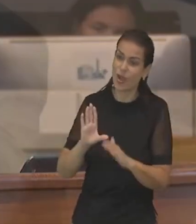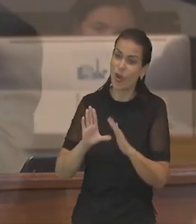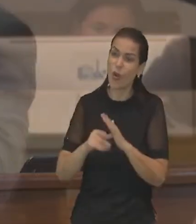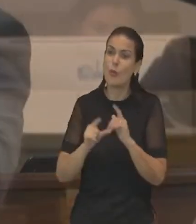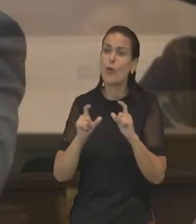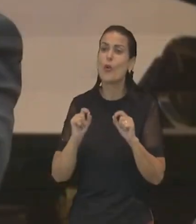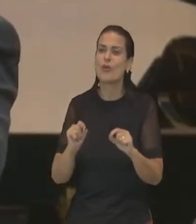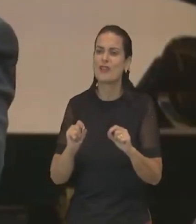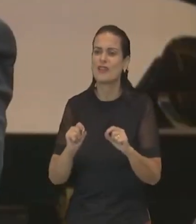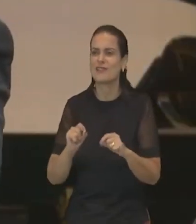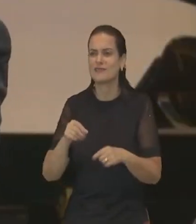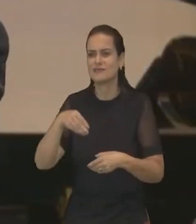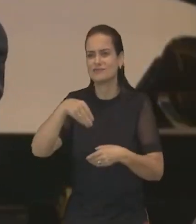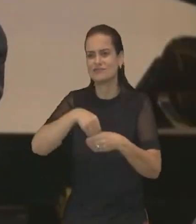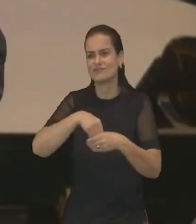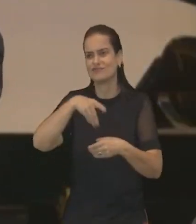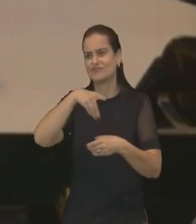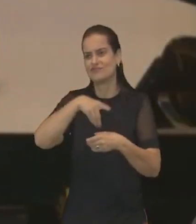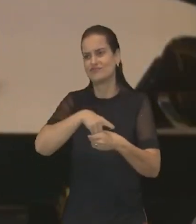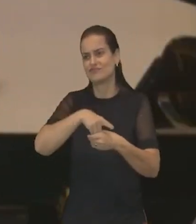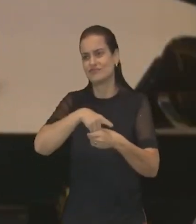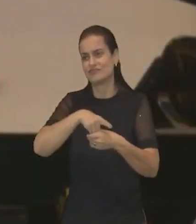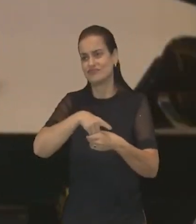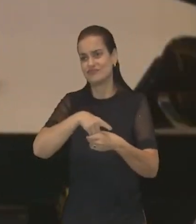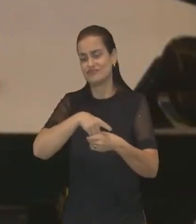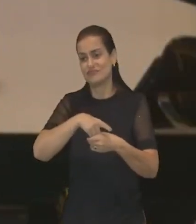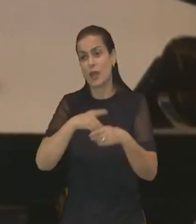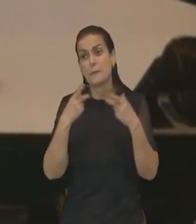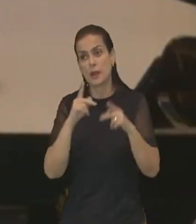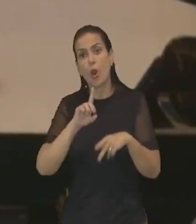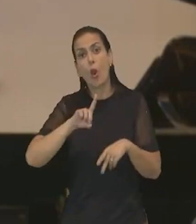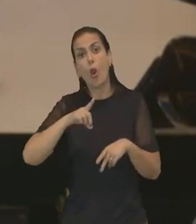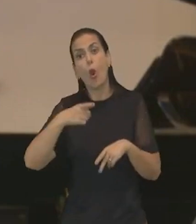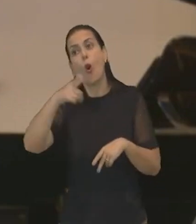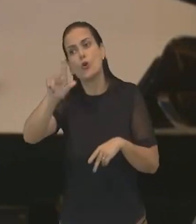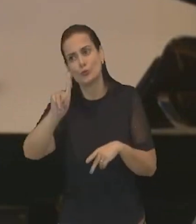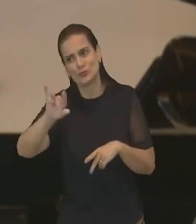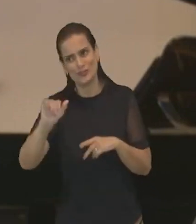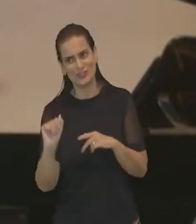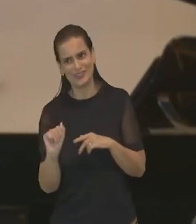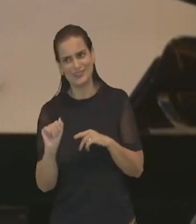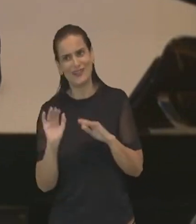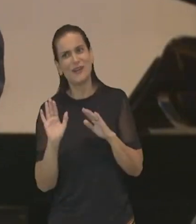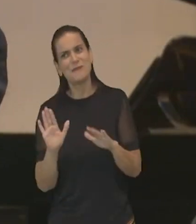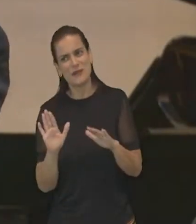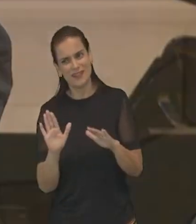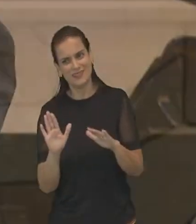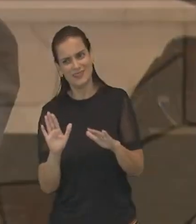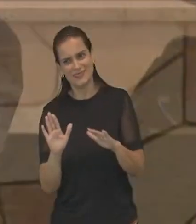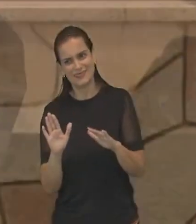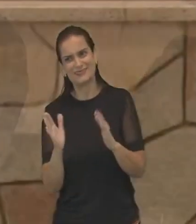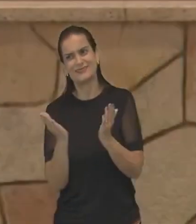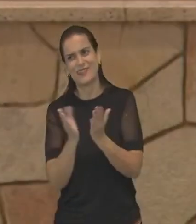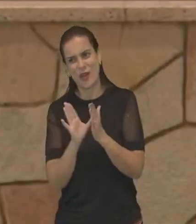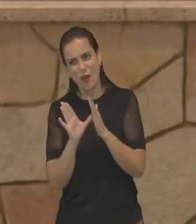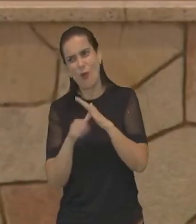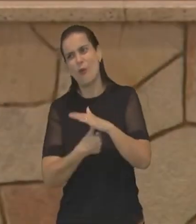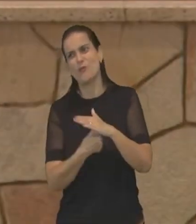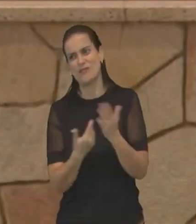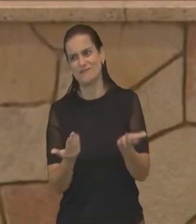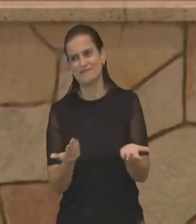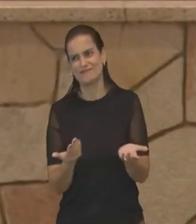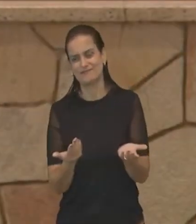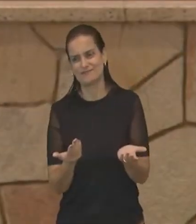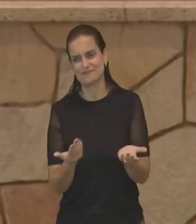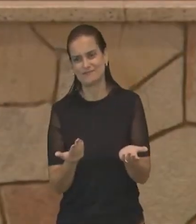nas ofertas. Esse sermão fica para uma outra ocasião. Mas o homem rouba. Diz a palavra do Senhor no verso